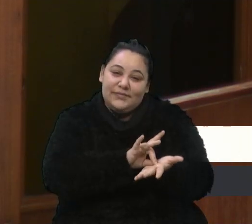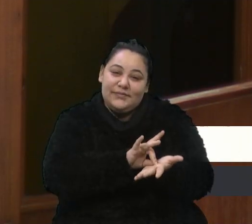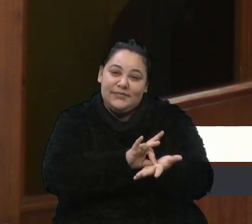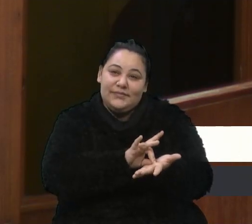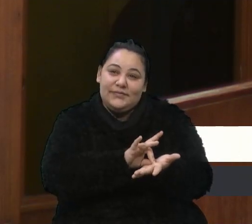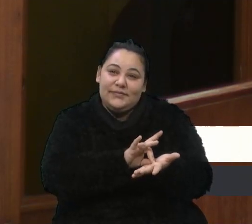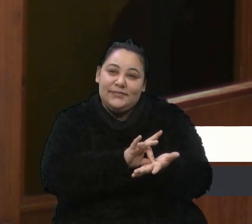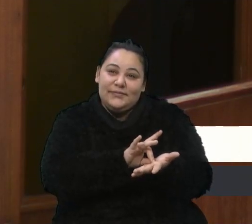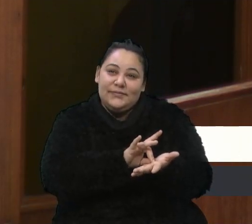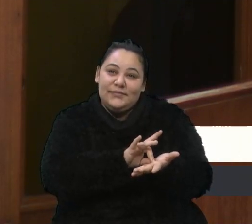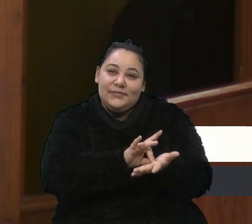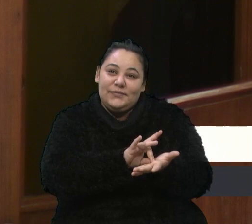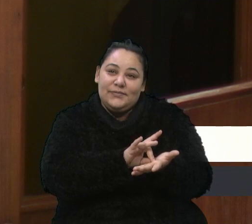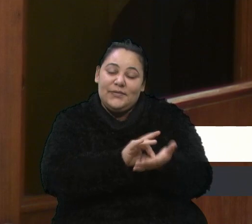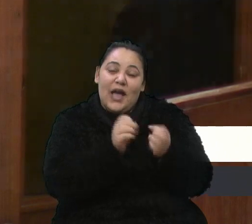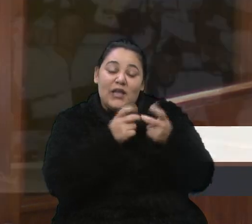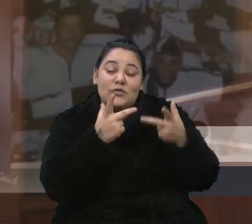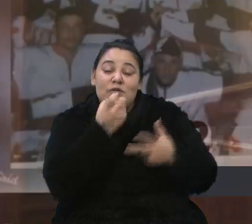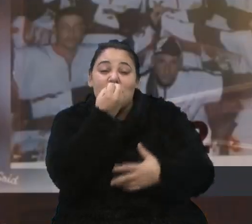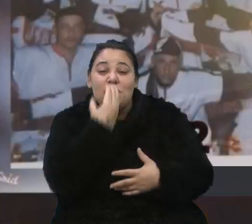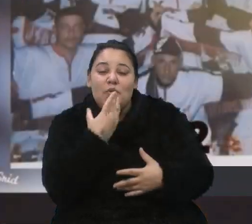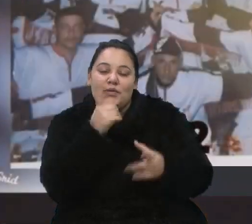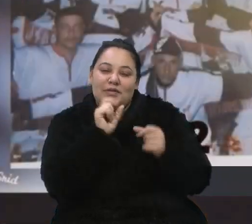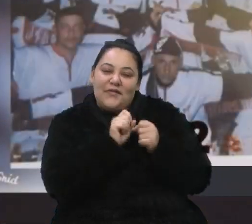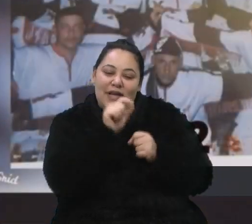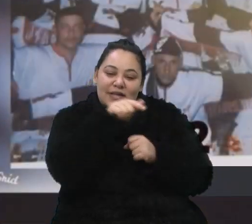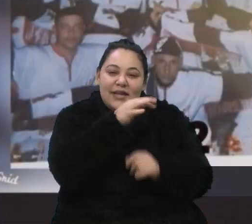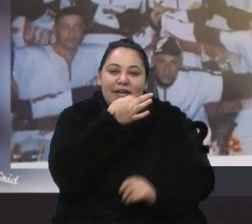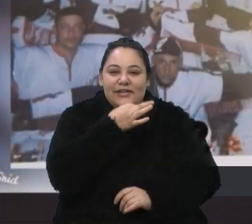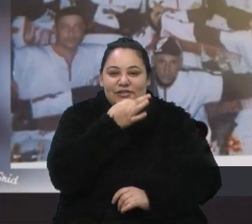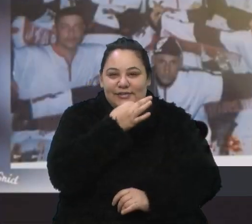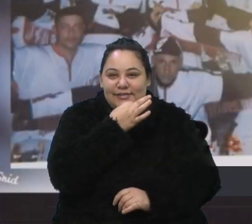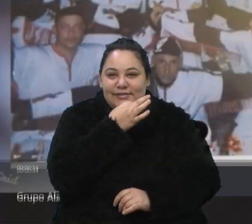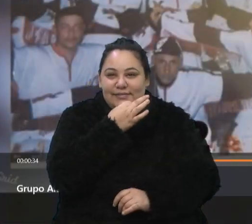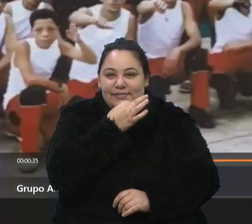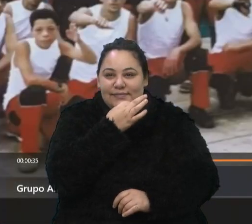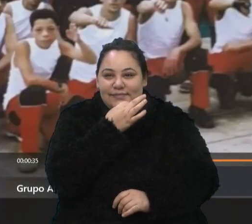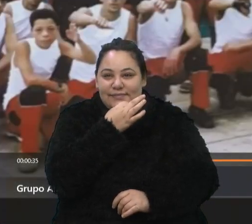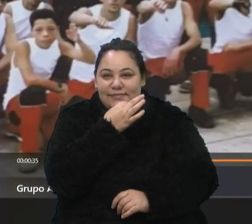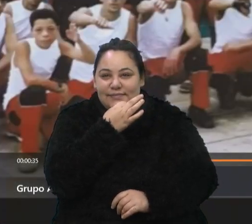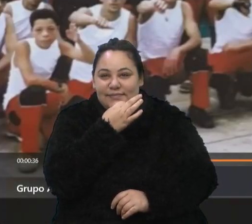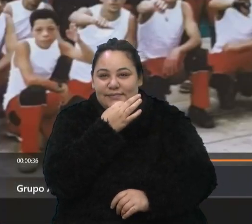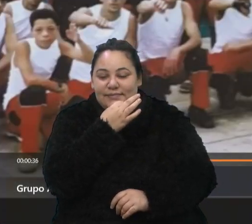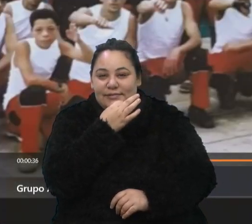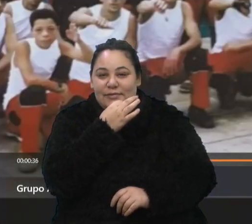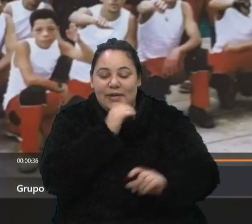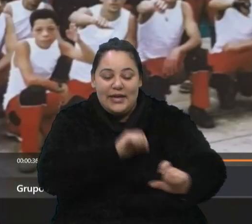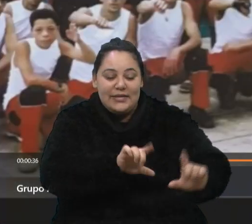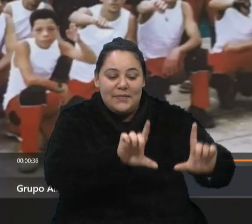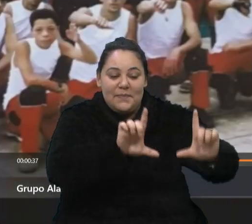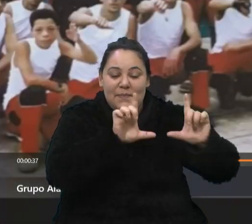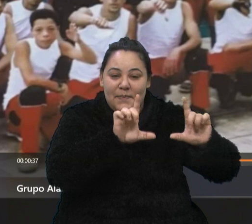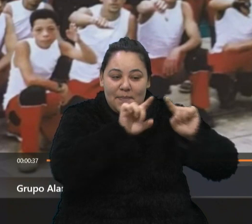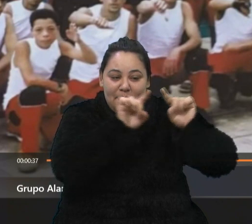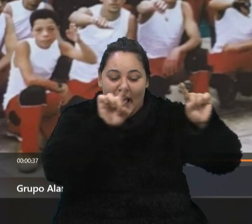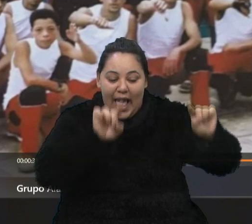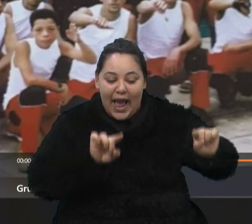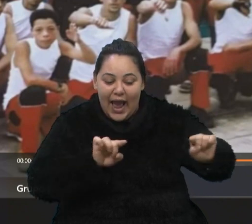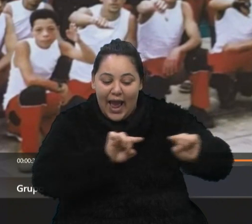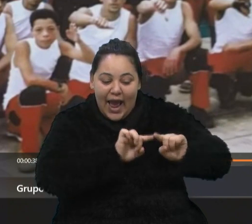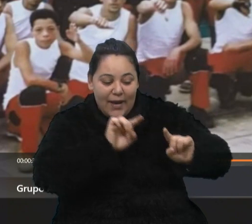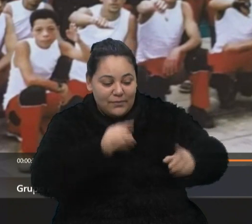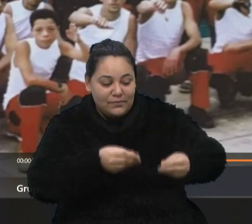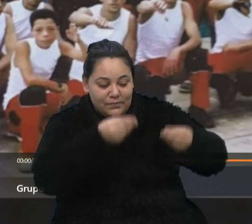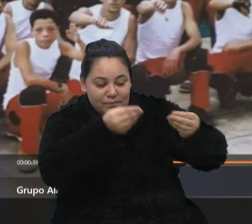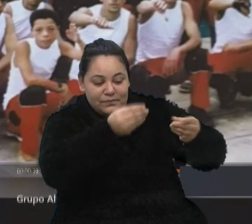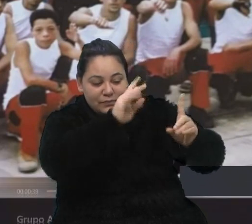feito do grupo Alarme Falso. Entretanto, está essa placa de homenagem, entregando, melhor dizendo, essa placa de